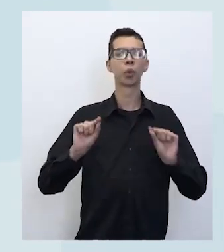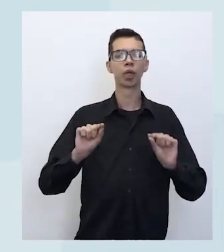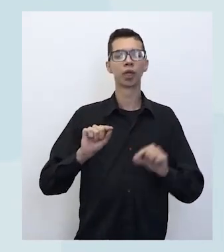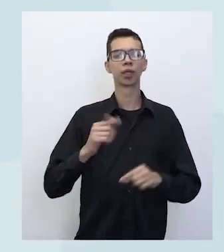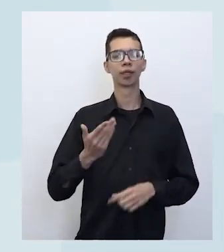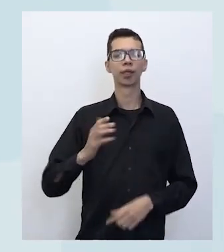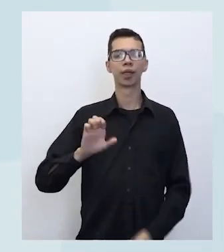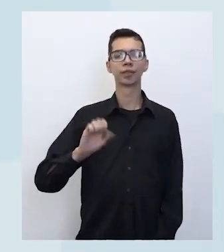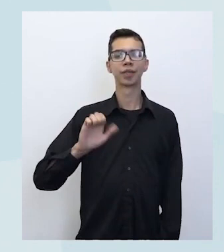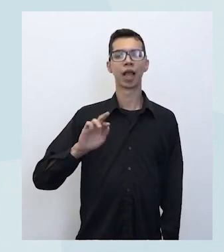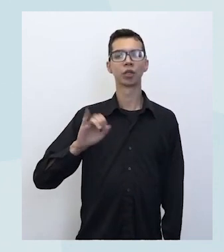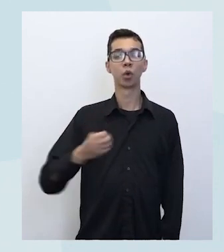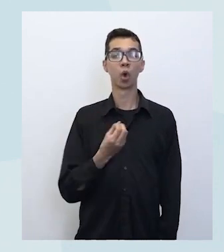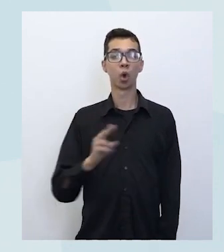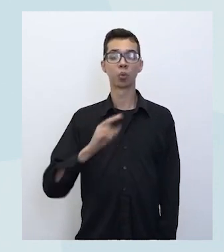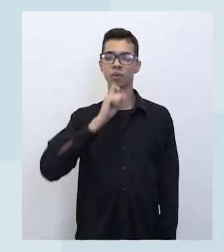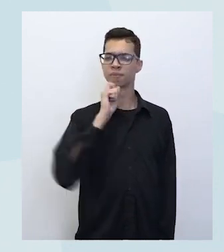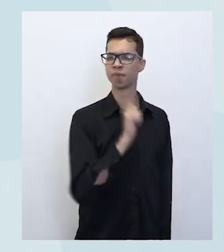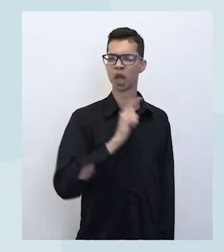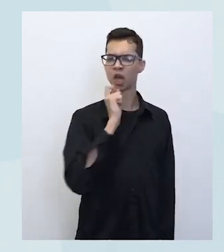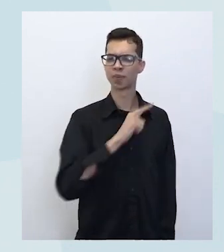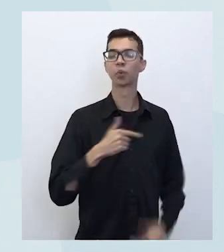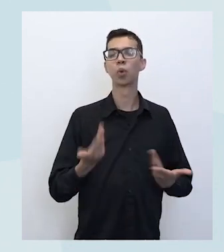de maldizer, na sua opinião?